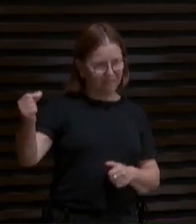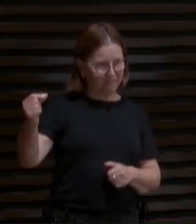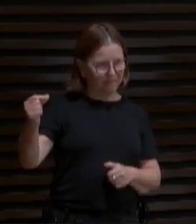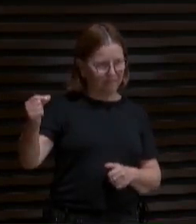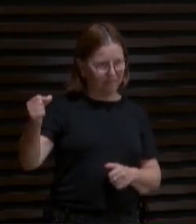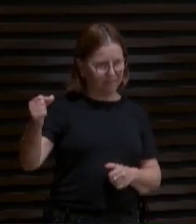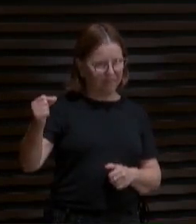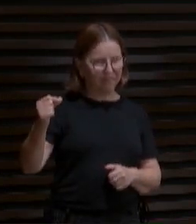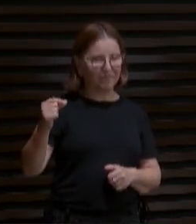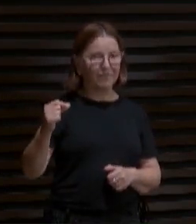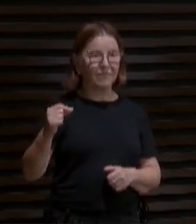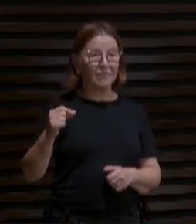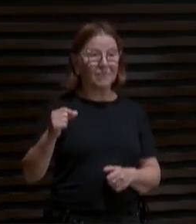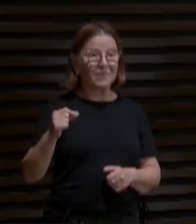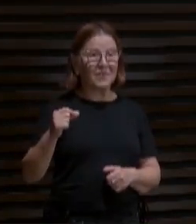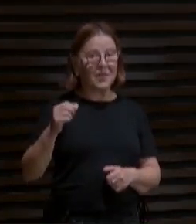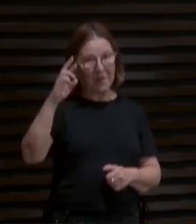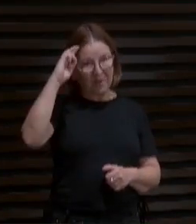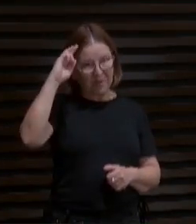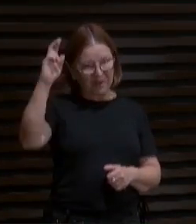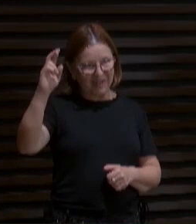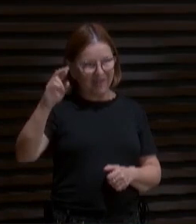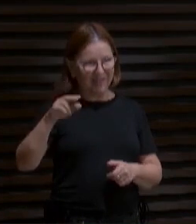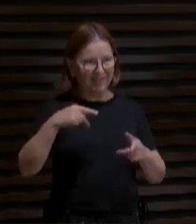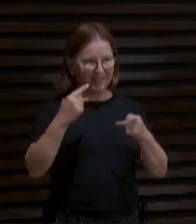Ora disse o Senhor a Abraão, sai